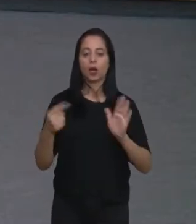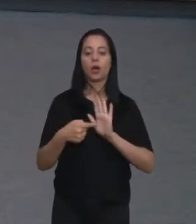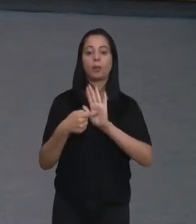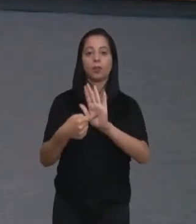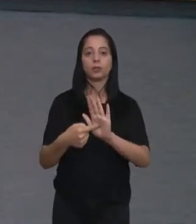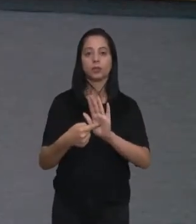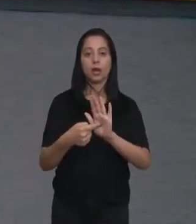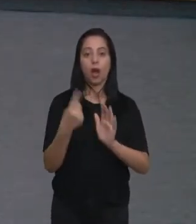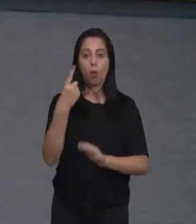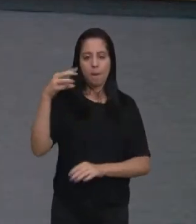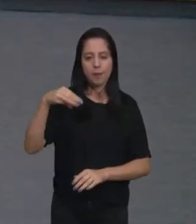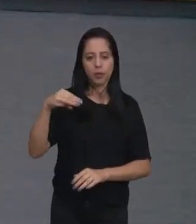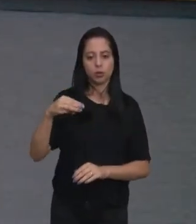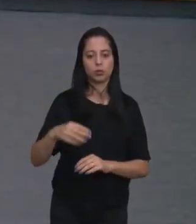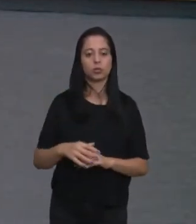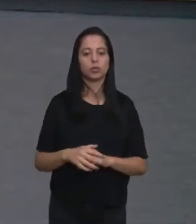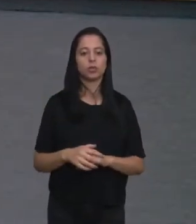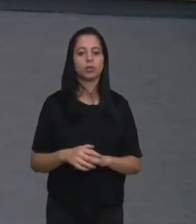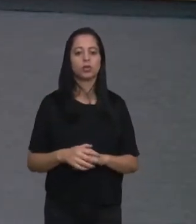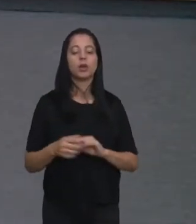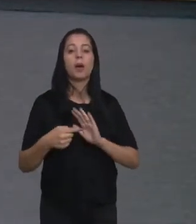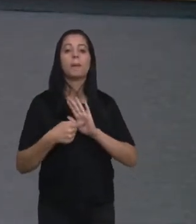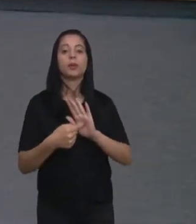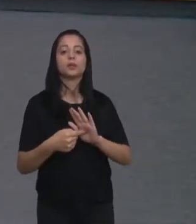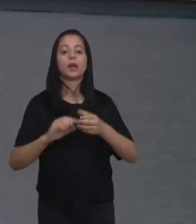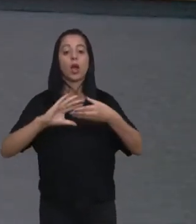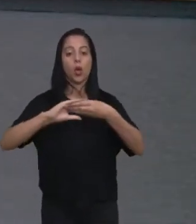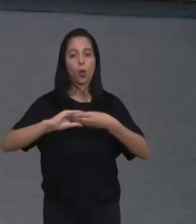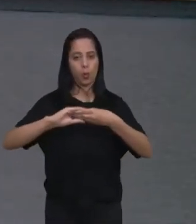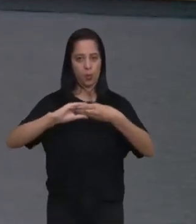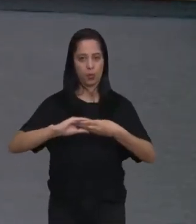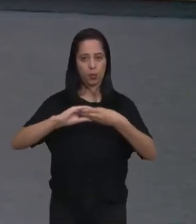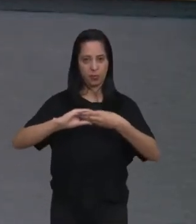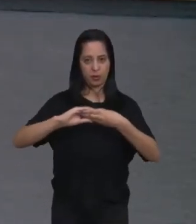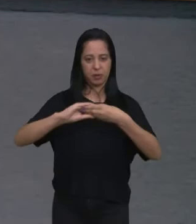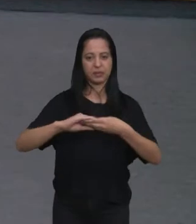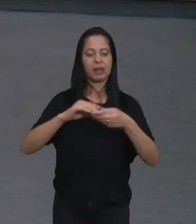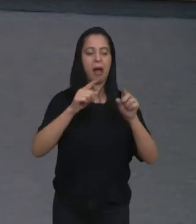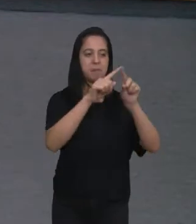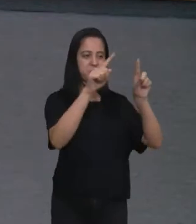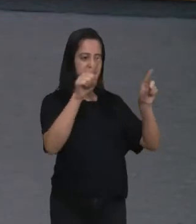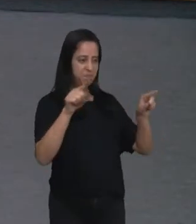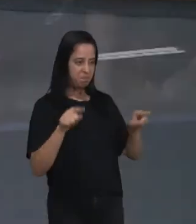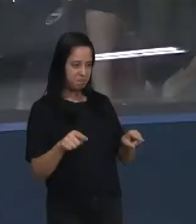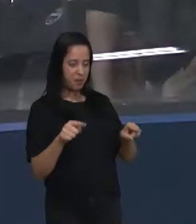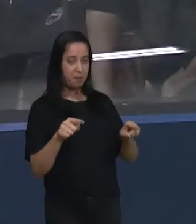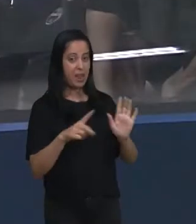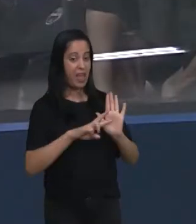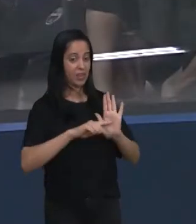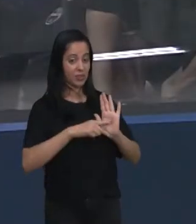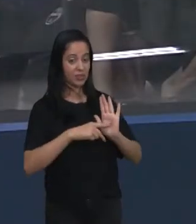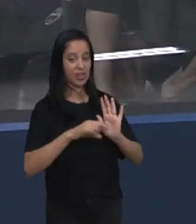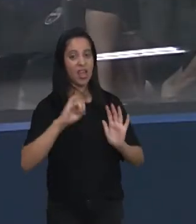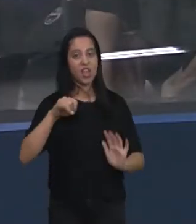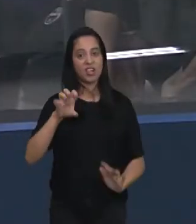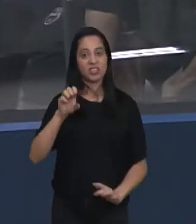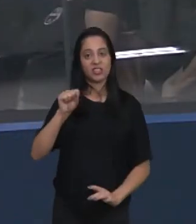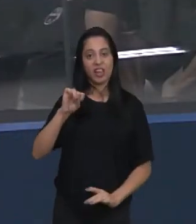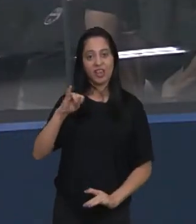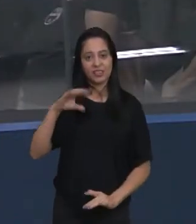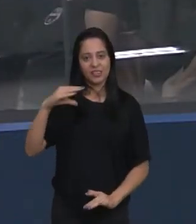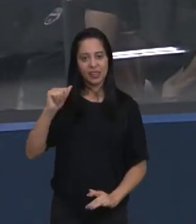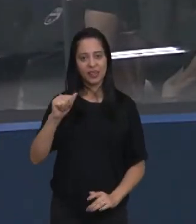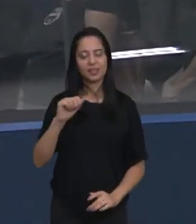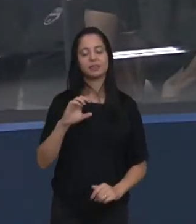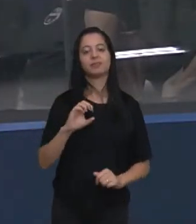de 1 minuto, quero registrar aqui e cumprimentar em nome de todos os servidores do sindicato, a Jéssica, o